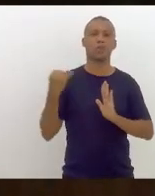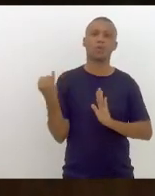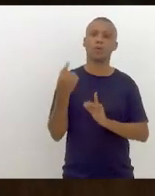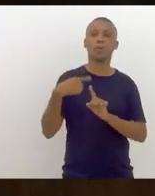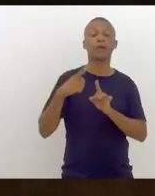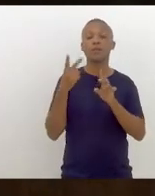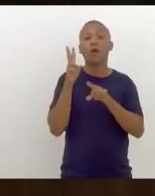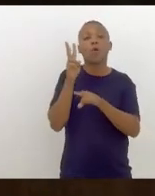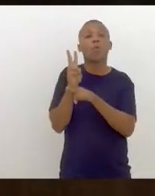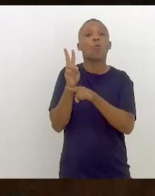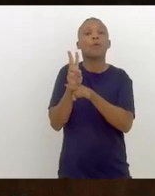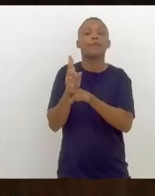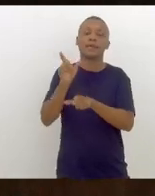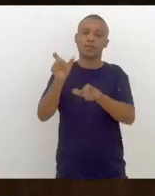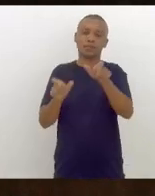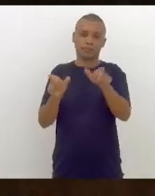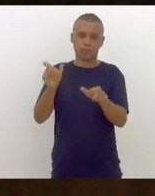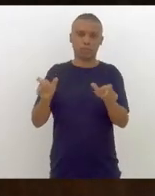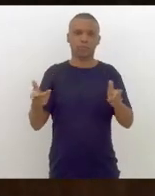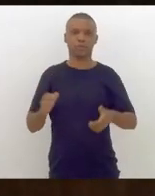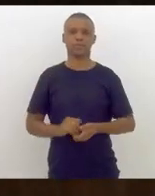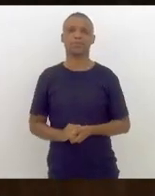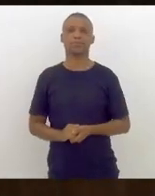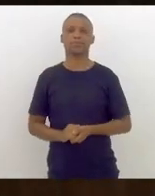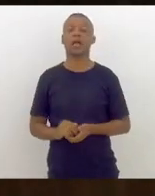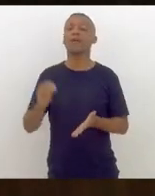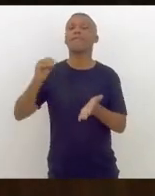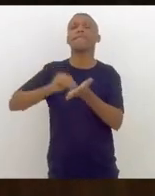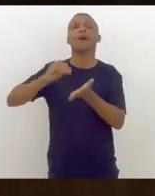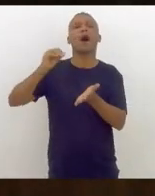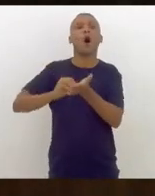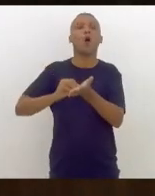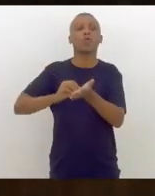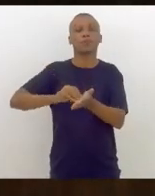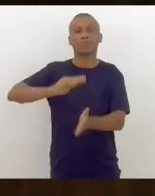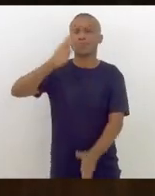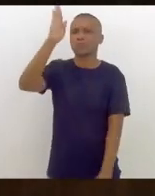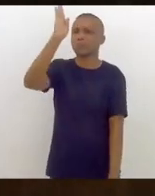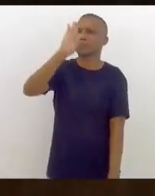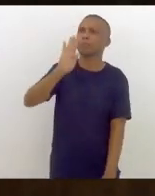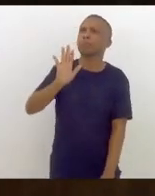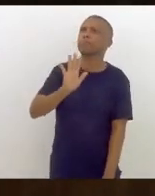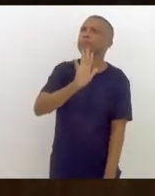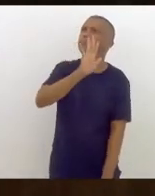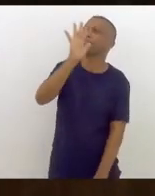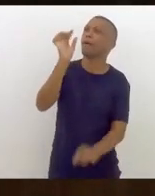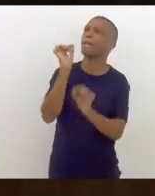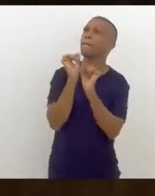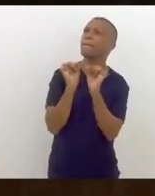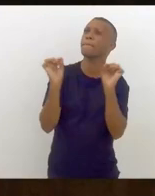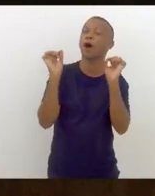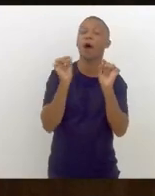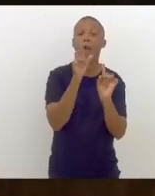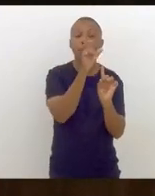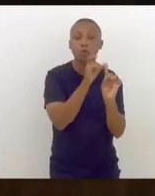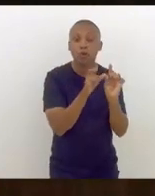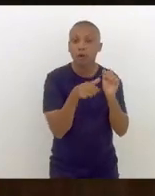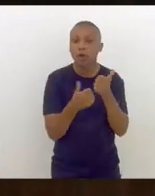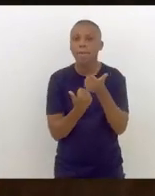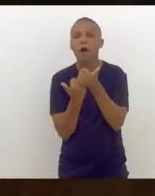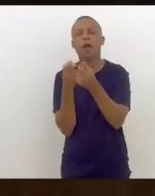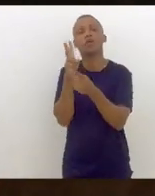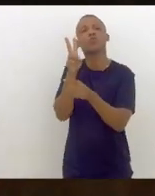cuida de pessoas e é o que tá faltando no nosso país né quem cuide eu queria